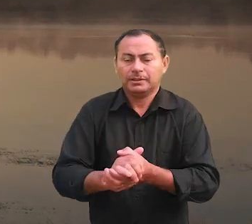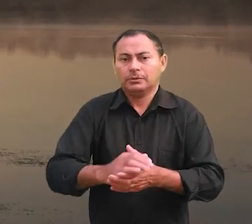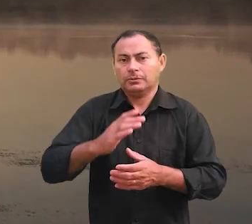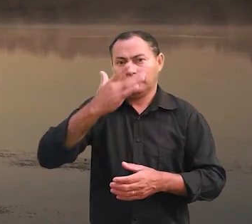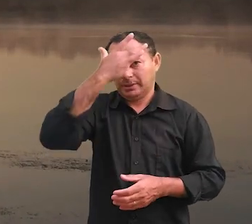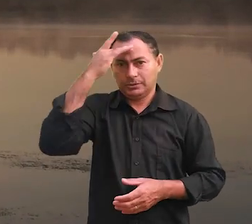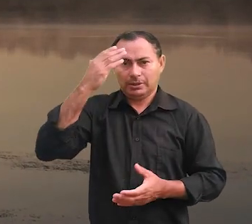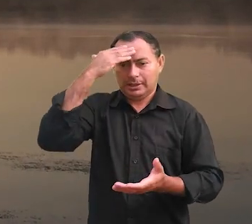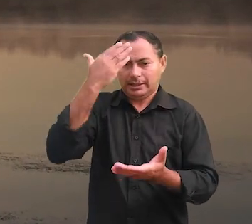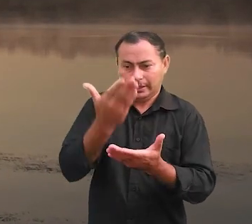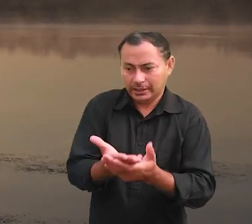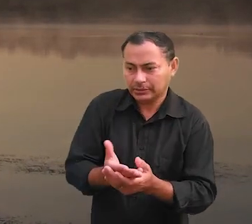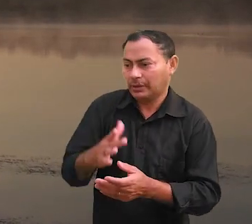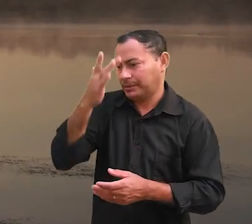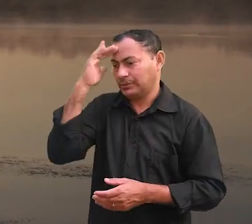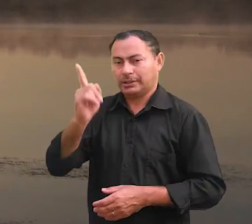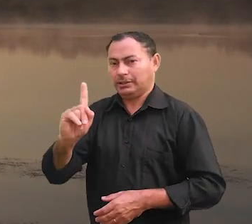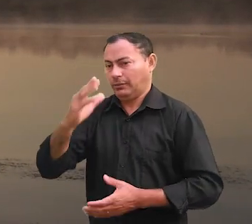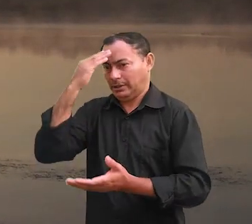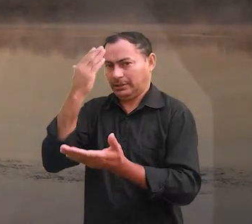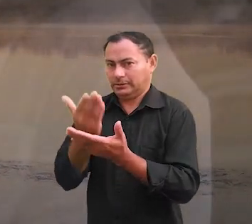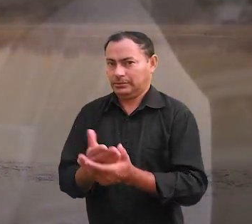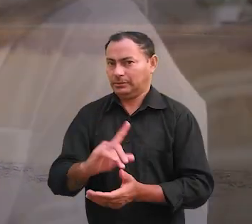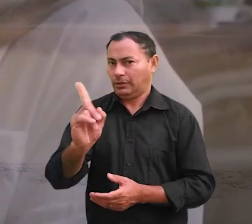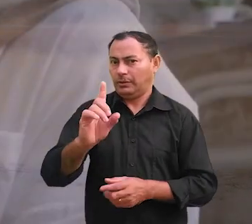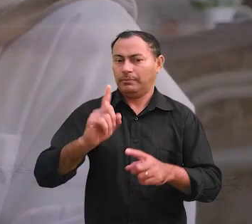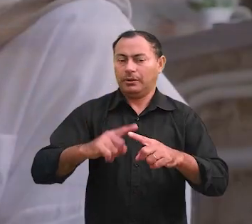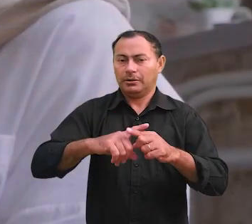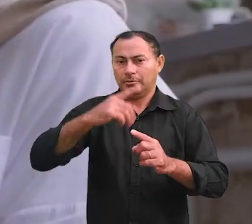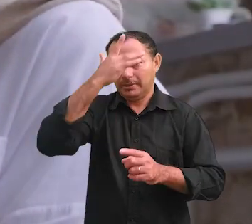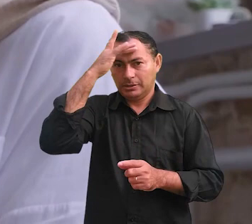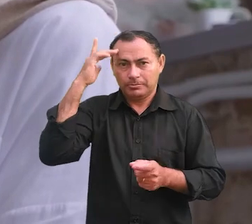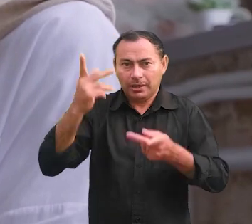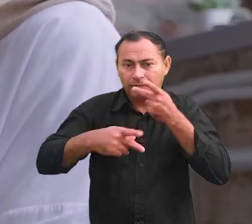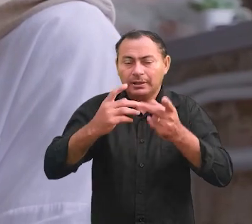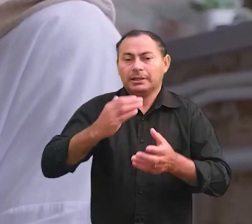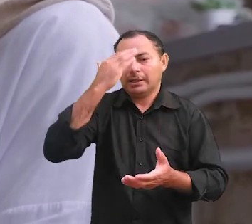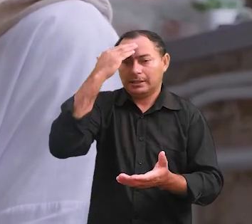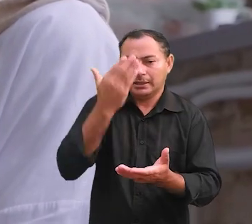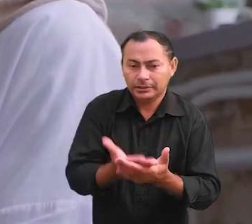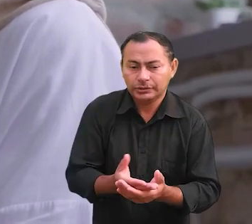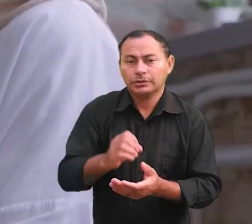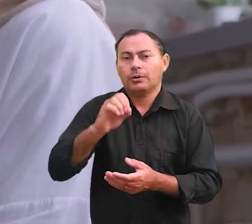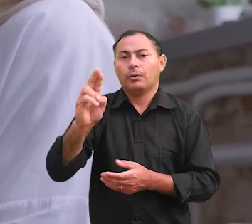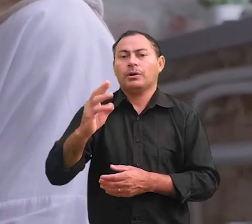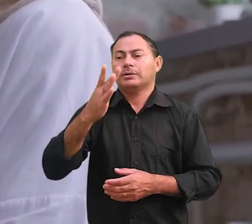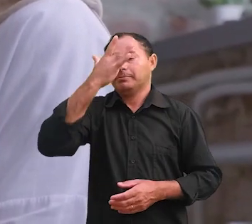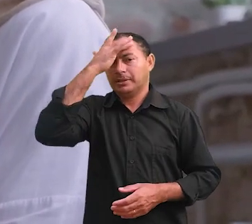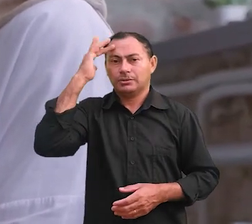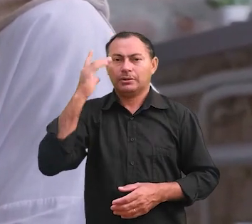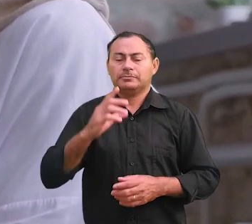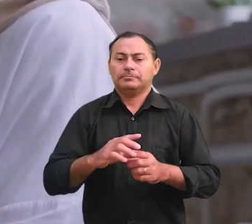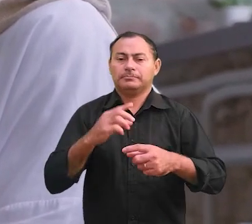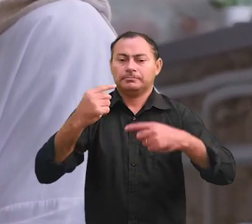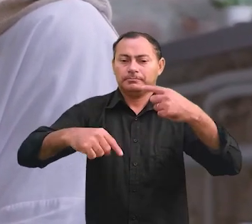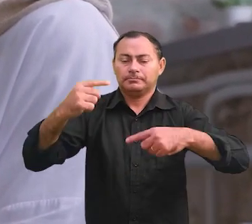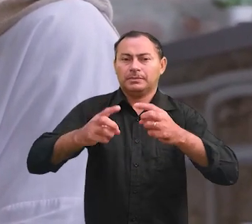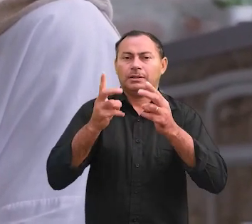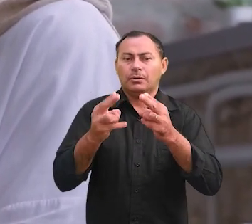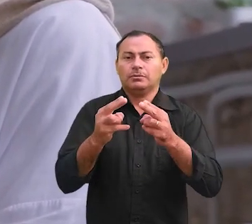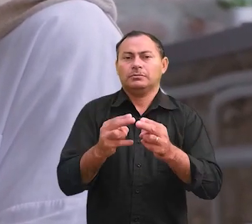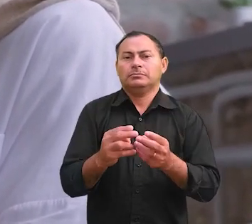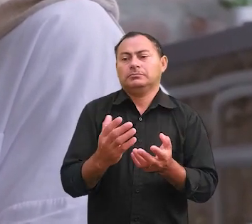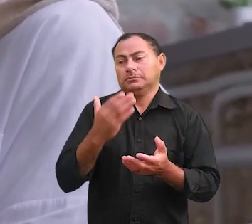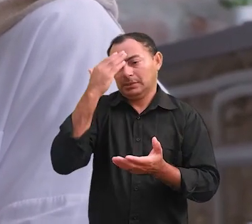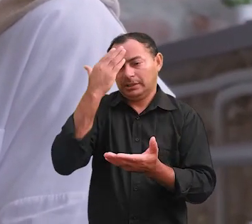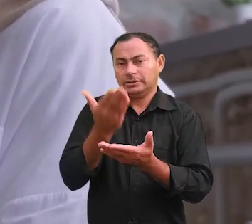fala do casamento do crente com o incrédulo e não é só porque alguém diz que é cliente o porquê essa pessoa é tratada